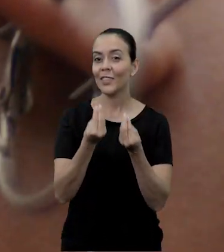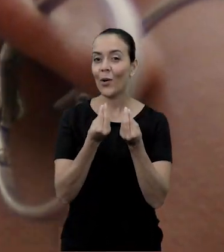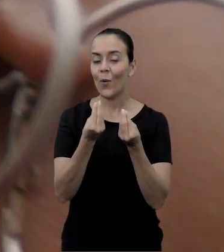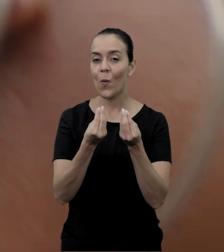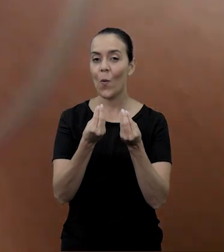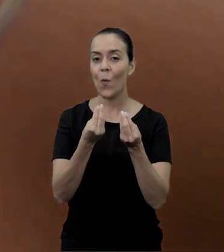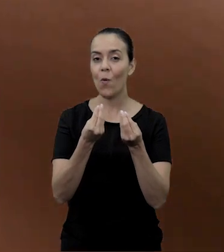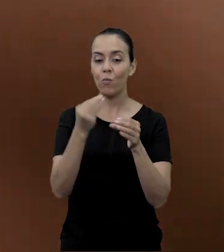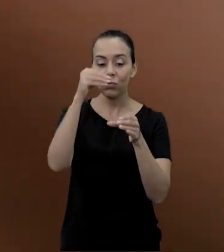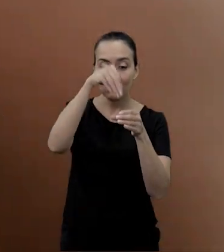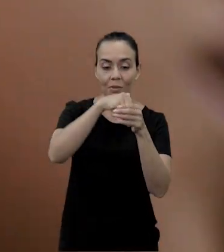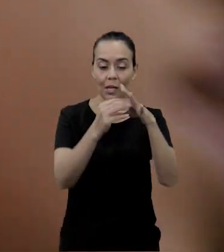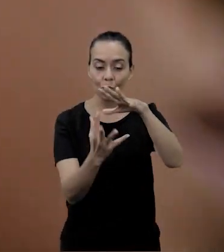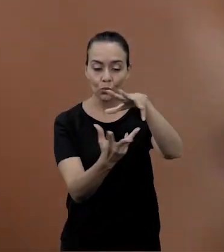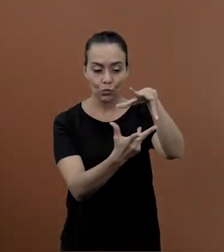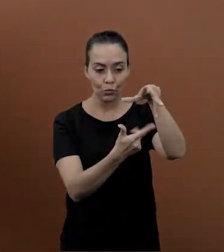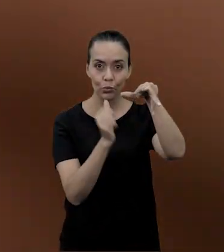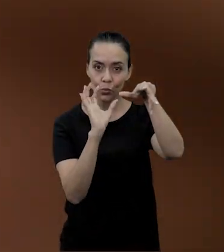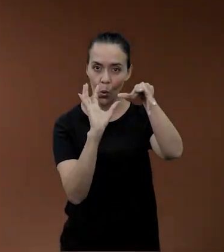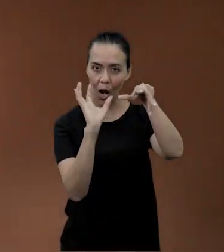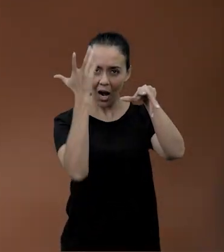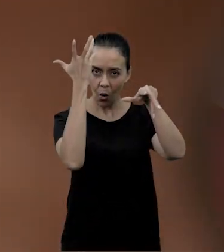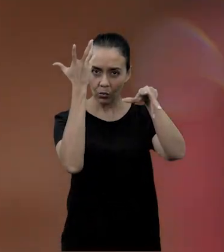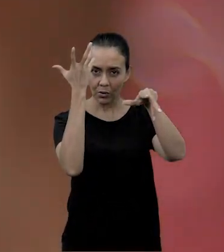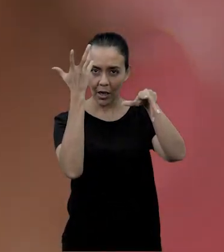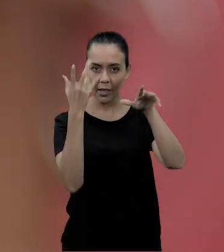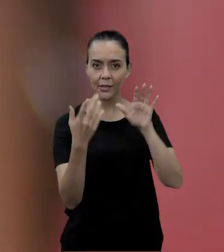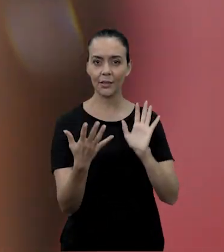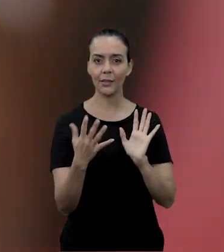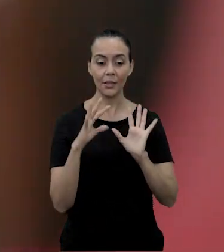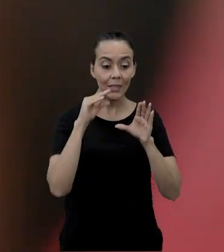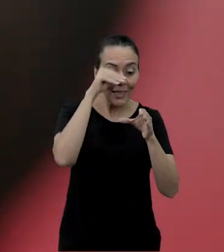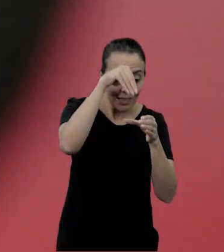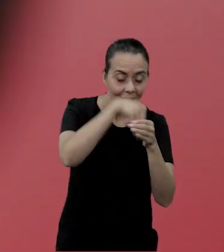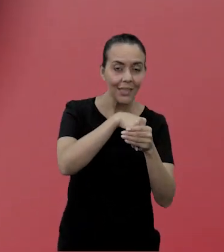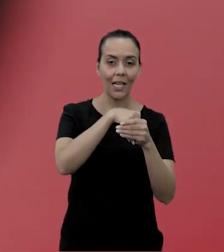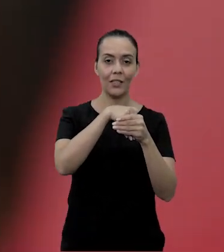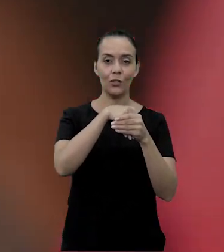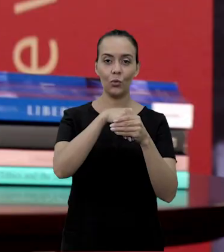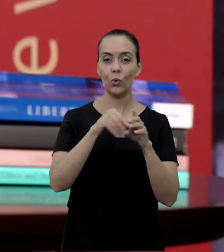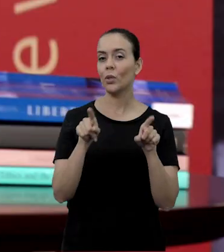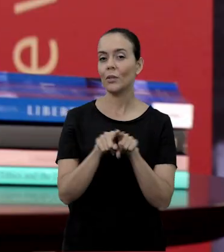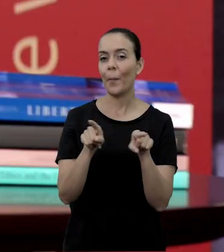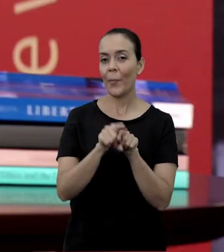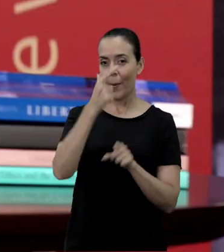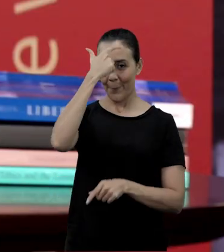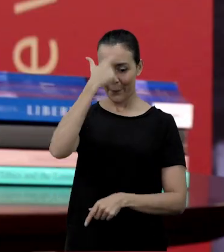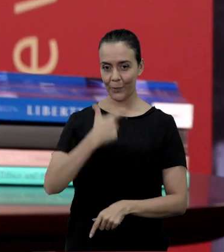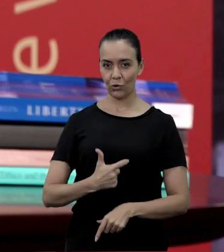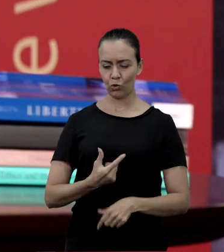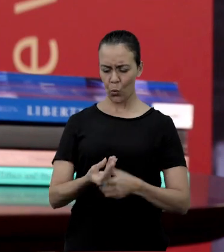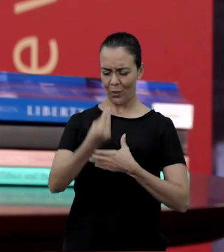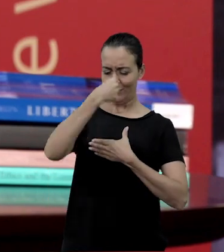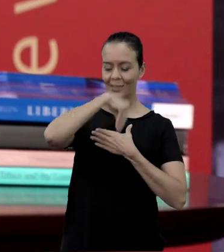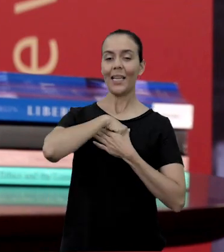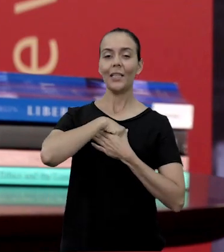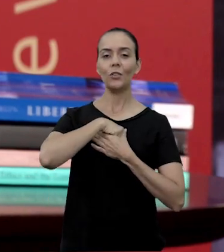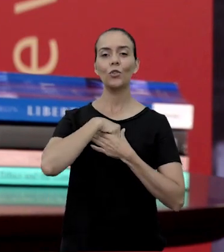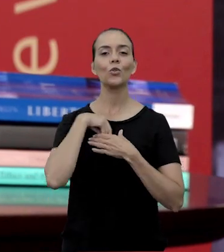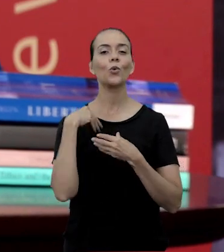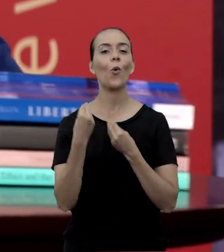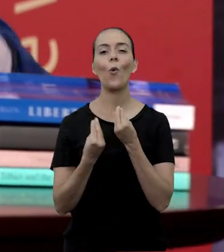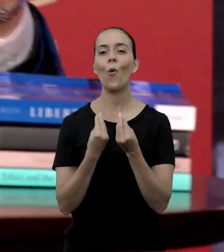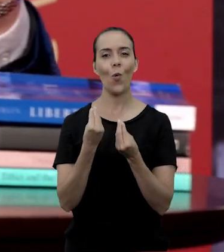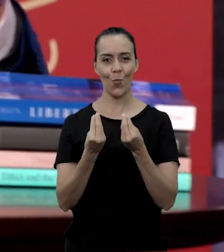das coisas, por elas próprias, nelas mesmas. O que Bernard Williams